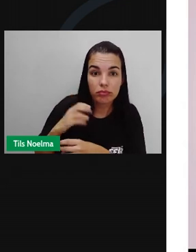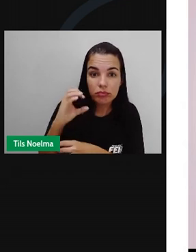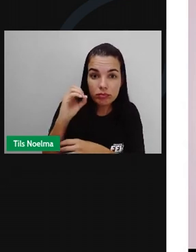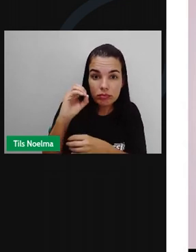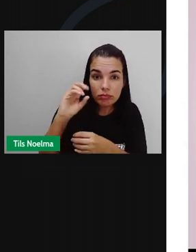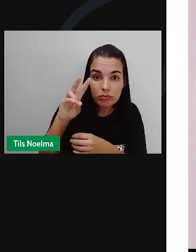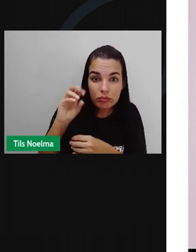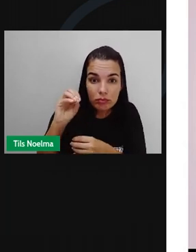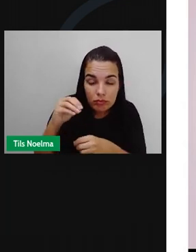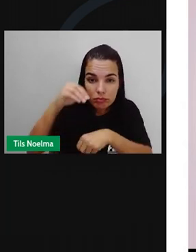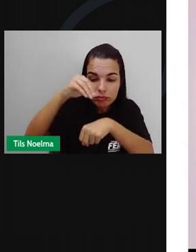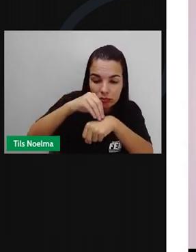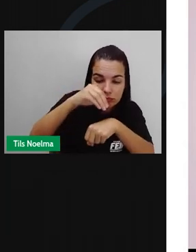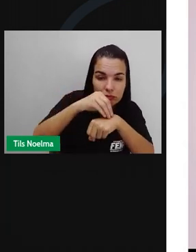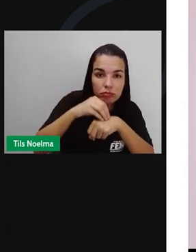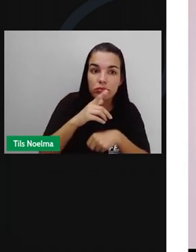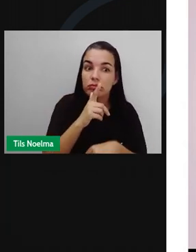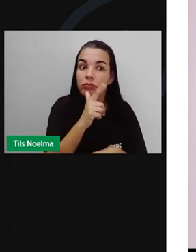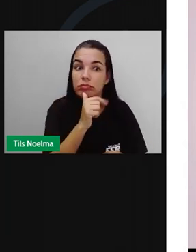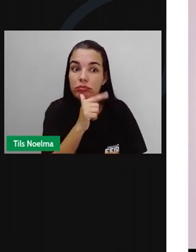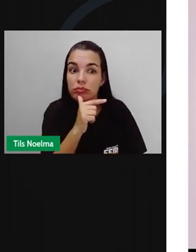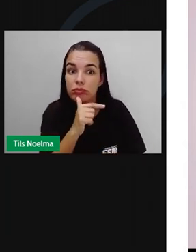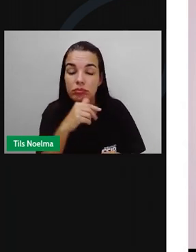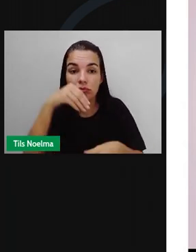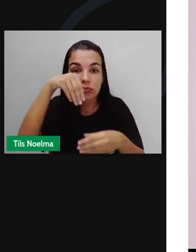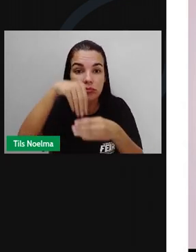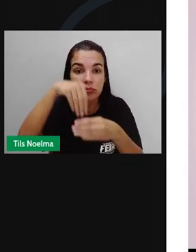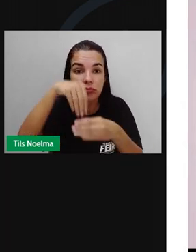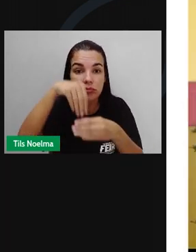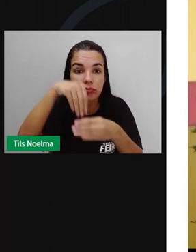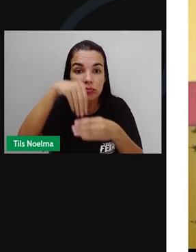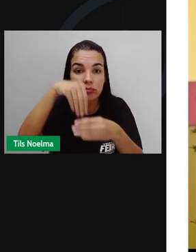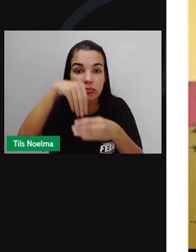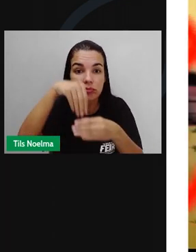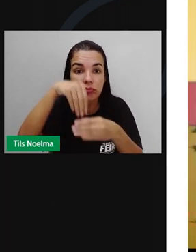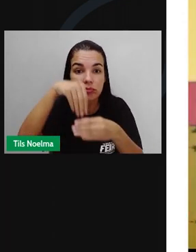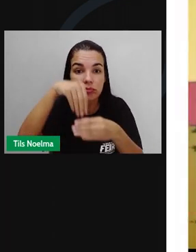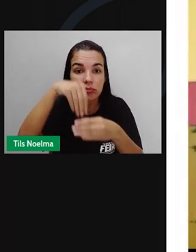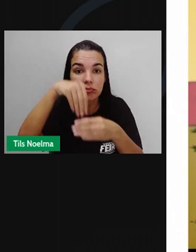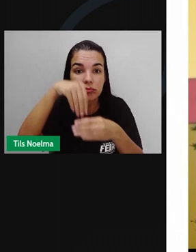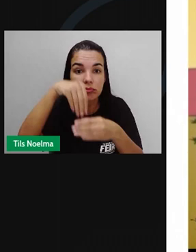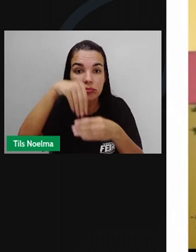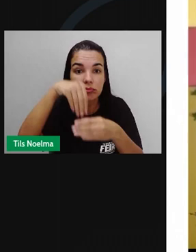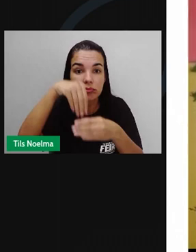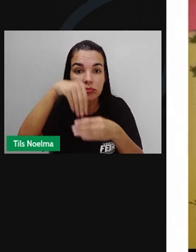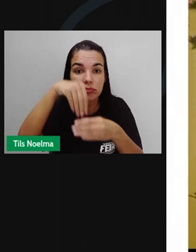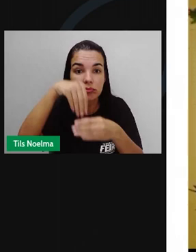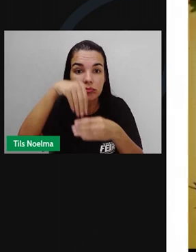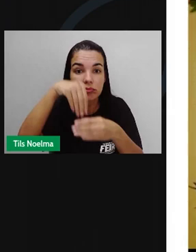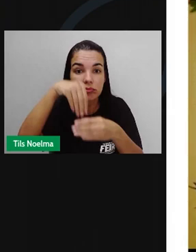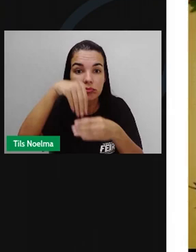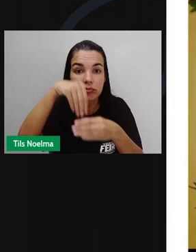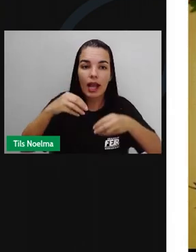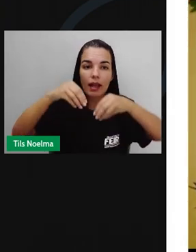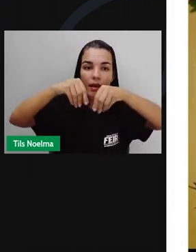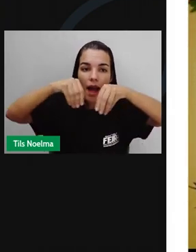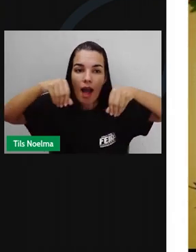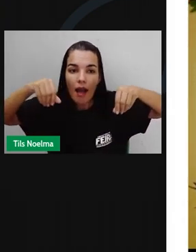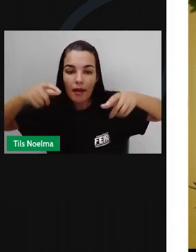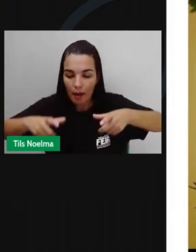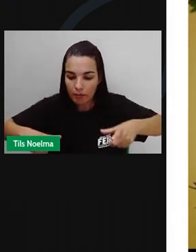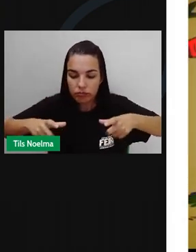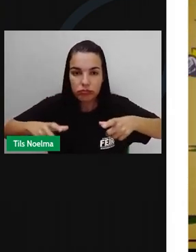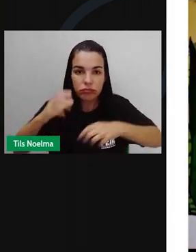necessitam de água para o seu desenvolvimento. Por isso, temos que adotar os seguintes procedimentos. Colocar areia no prato de vasos e